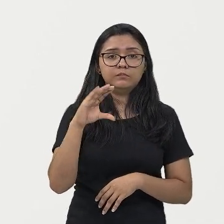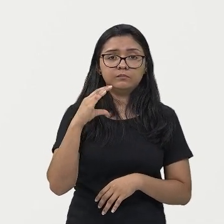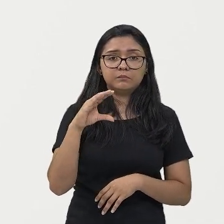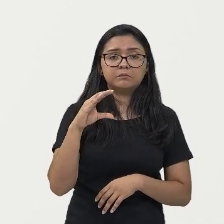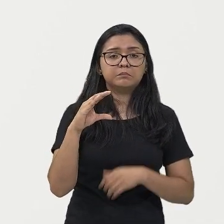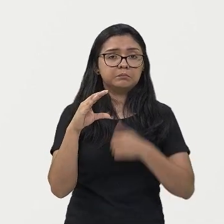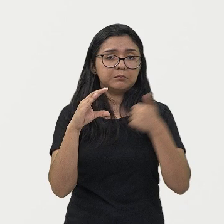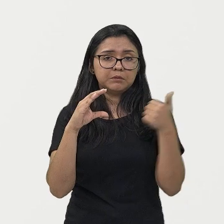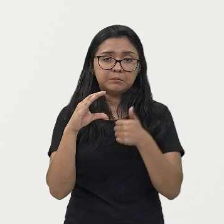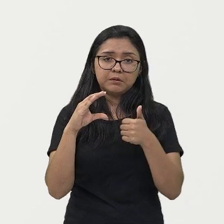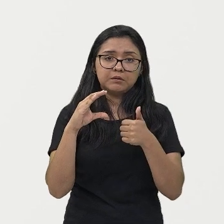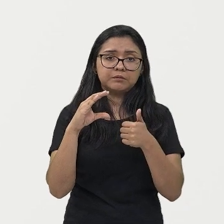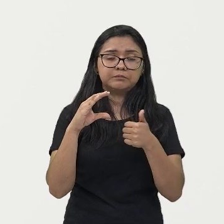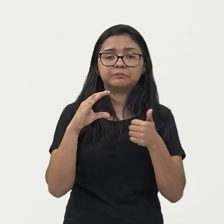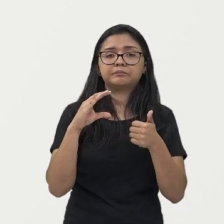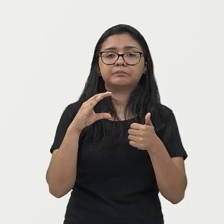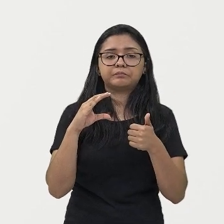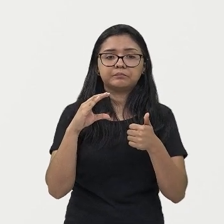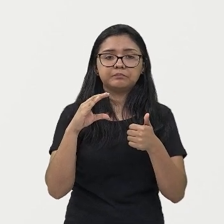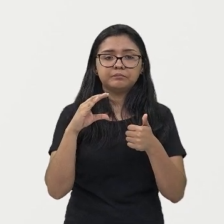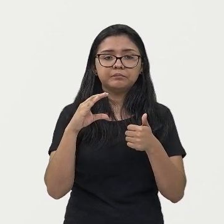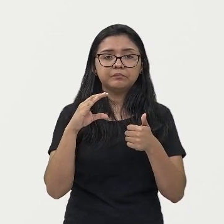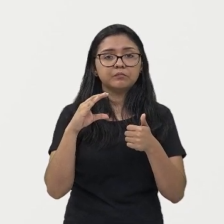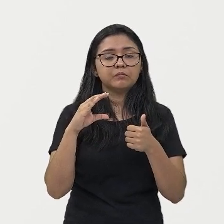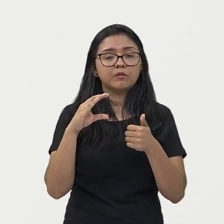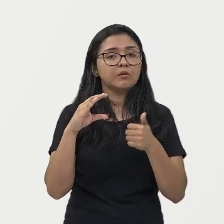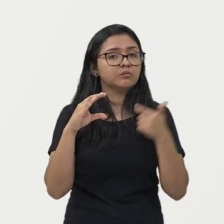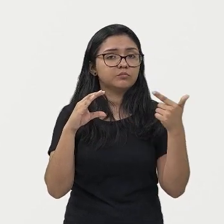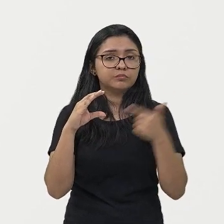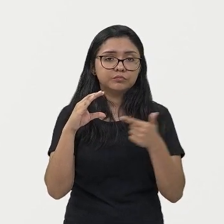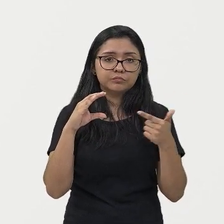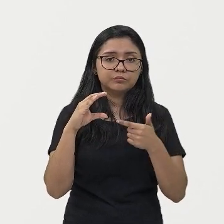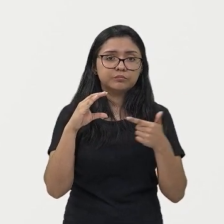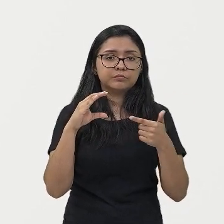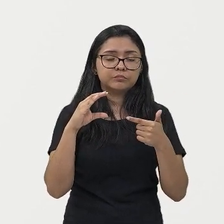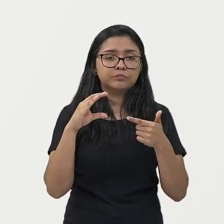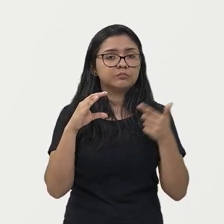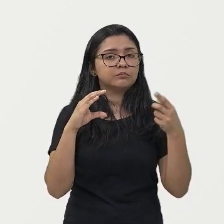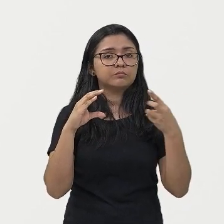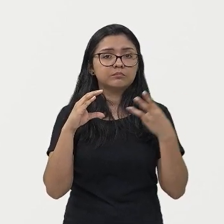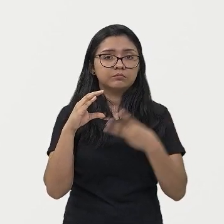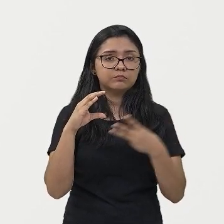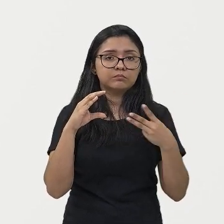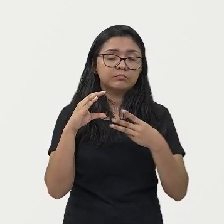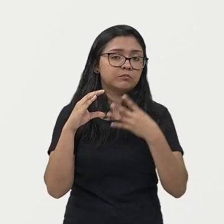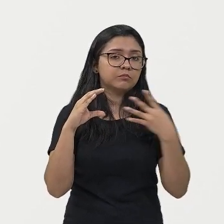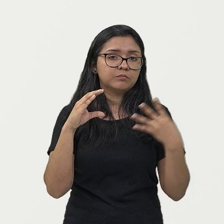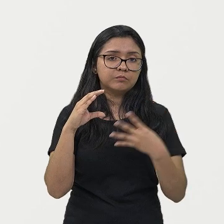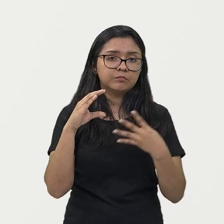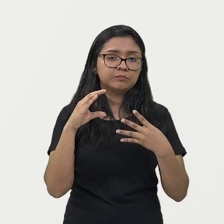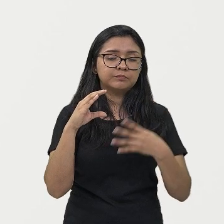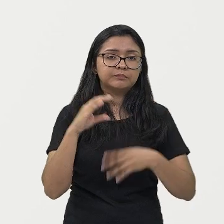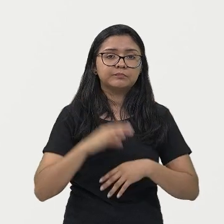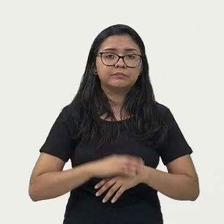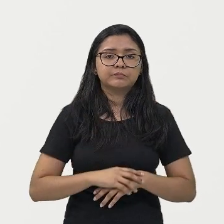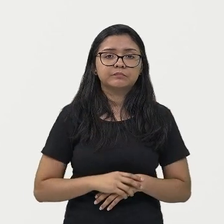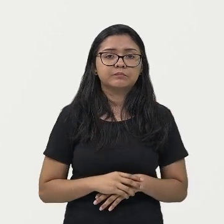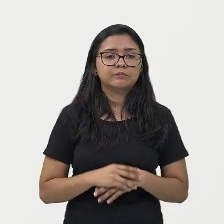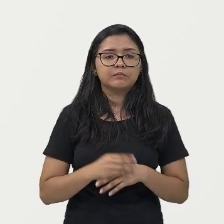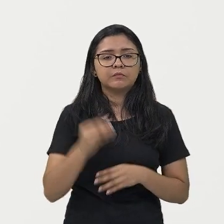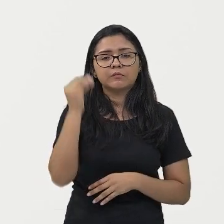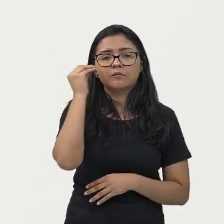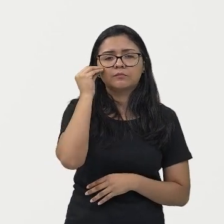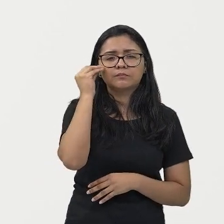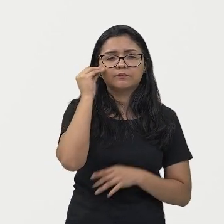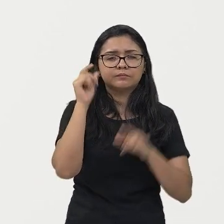carbonos primários ou secundários, terciários ou quaternários.